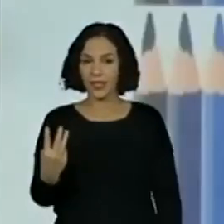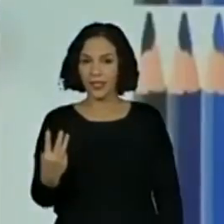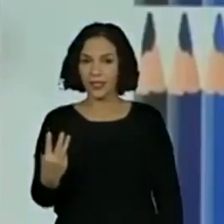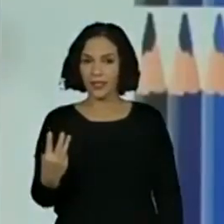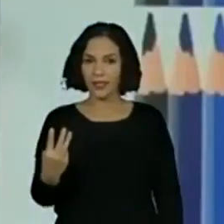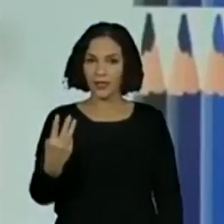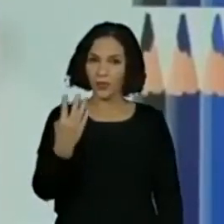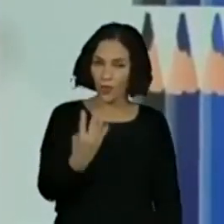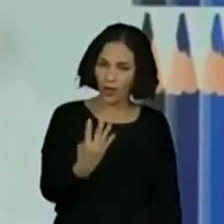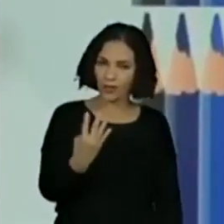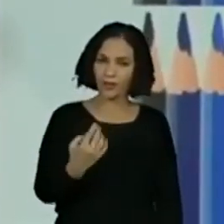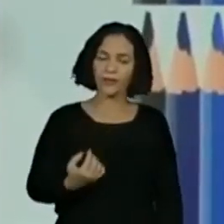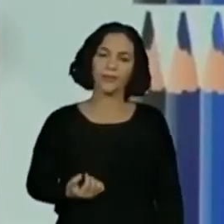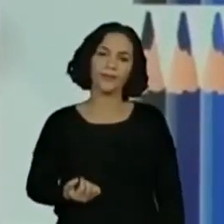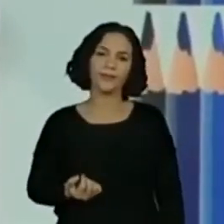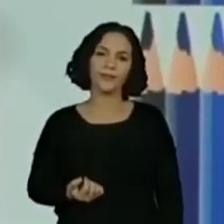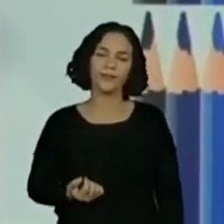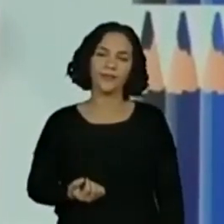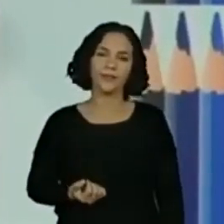Três, quatro.